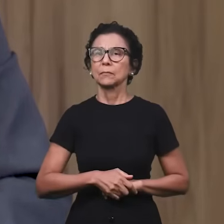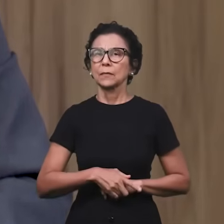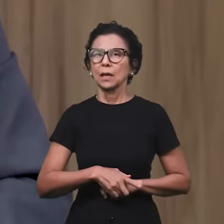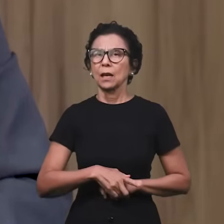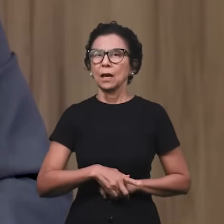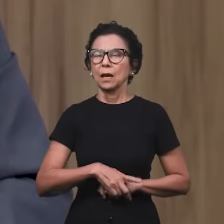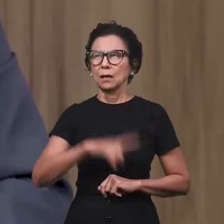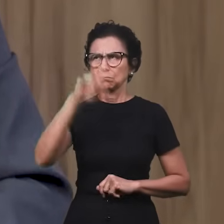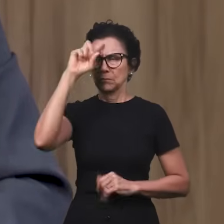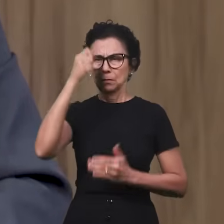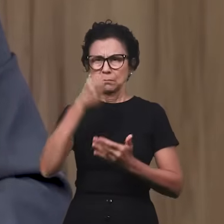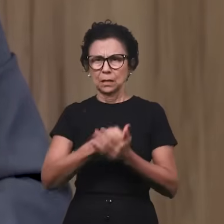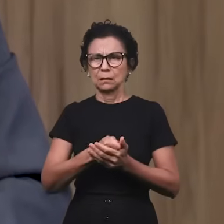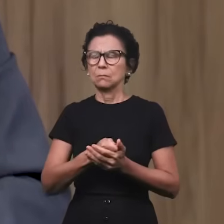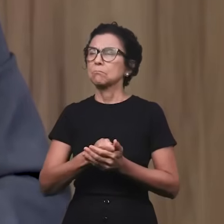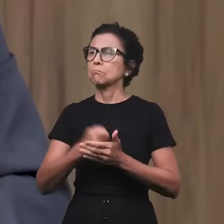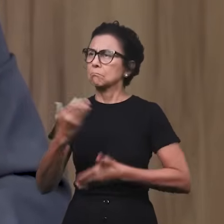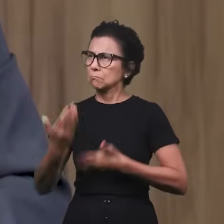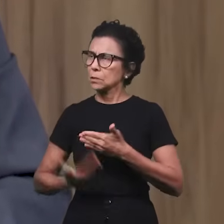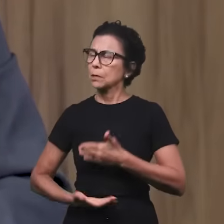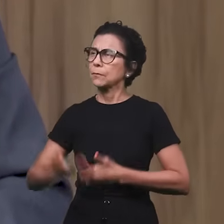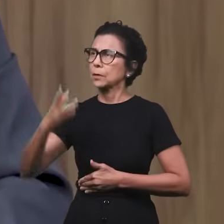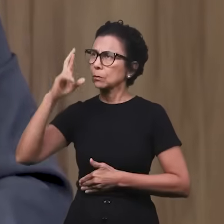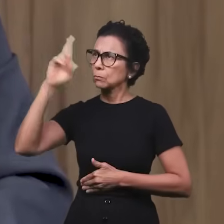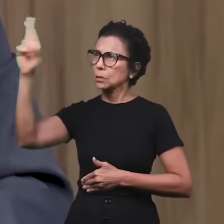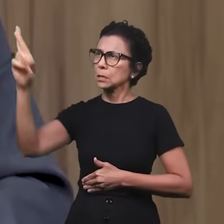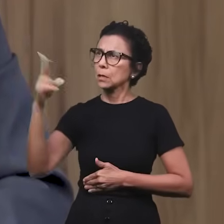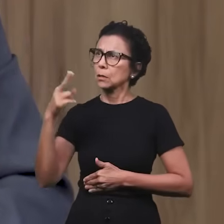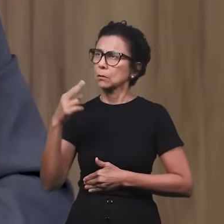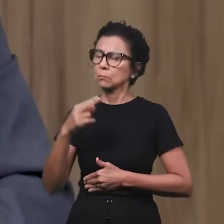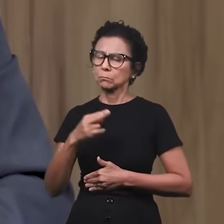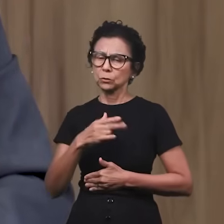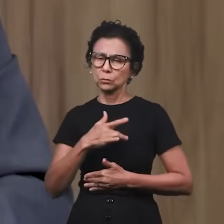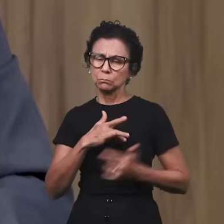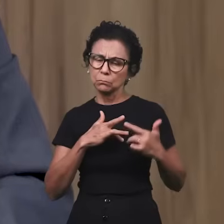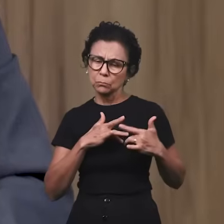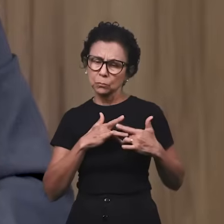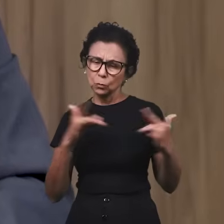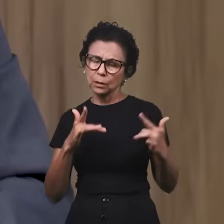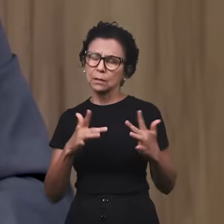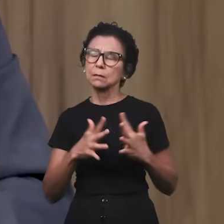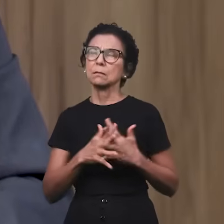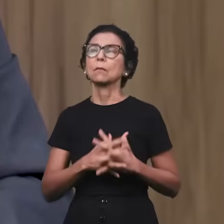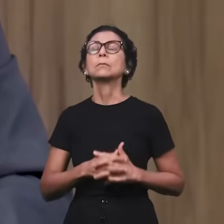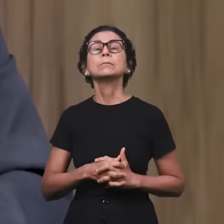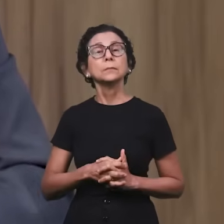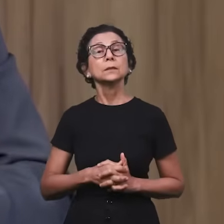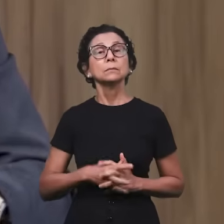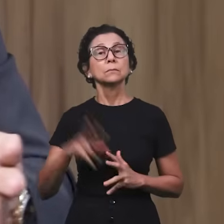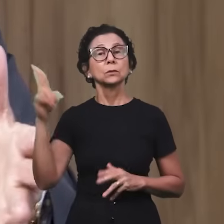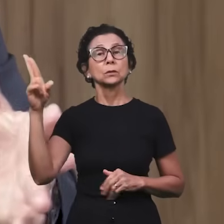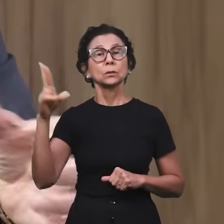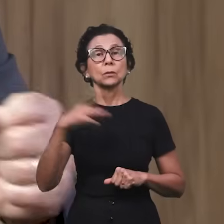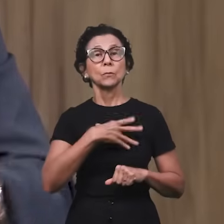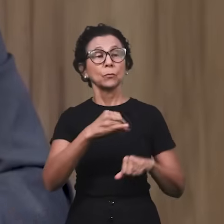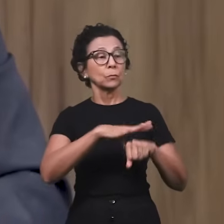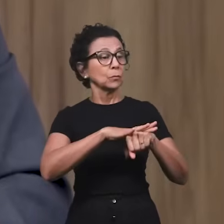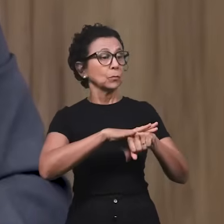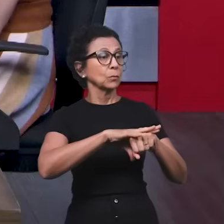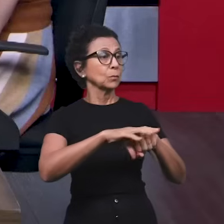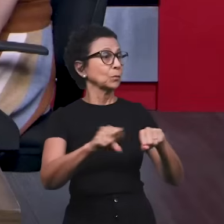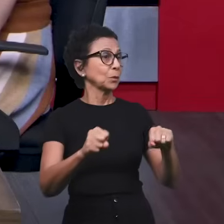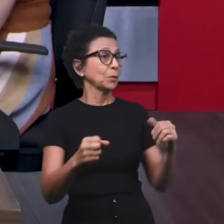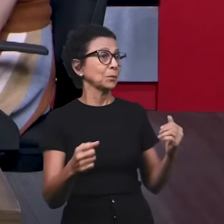essa decisão, né, de servir o Senhor com todo o coração, e o Senhor imediatamente curou